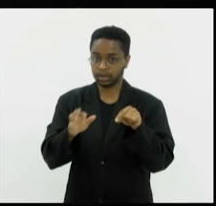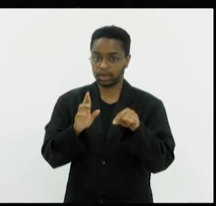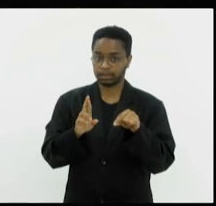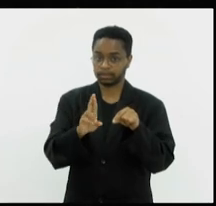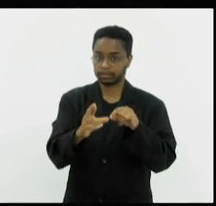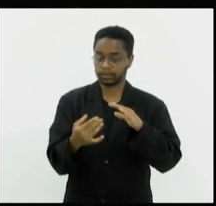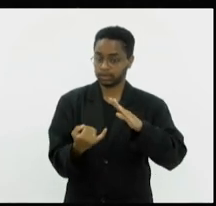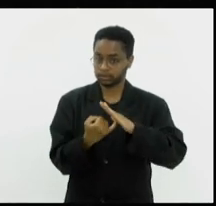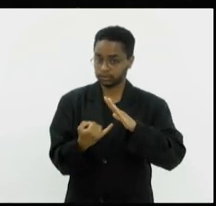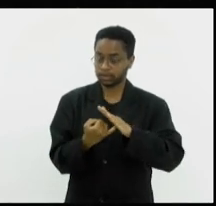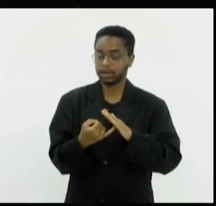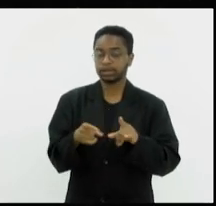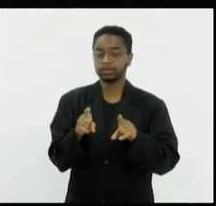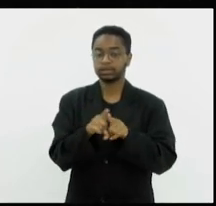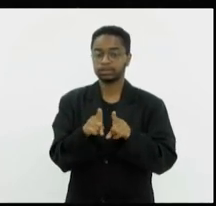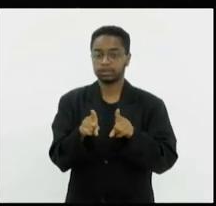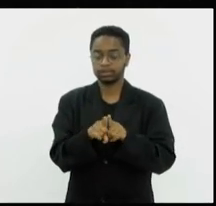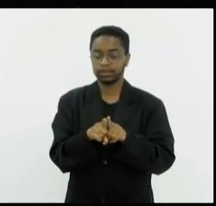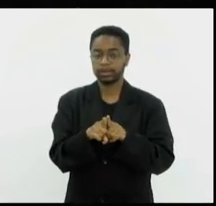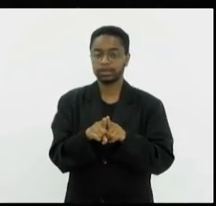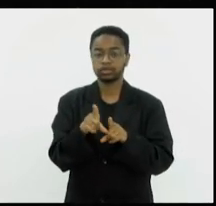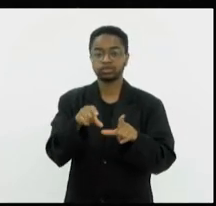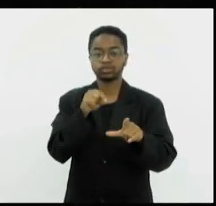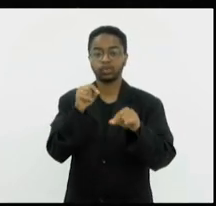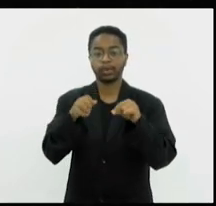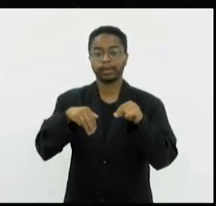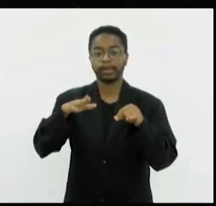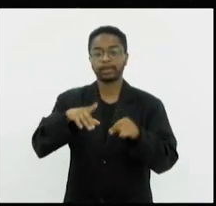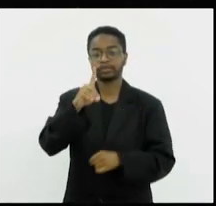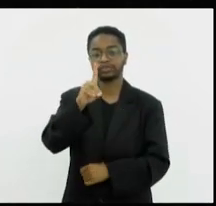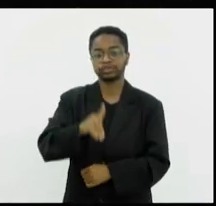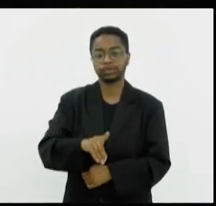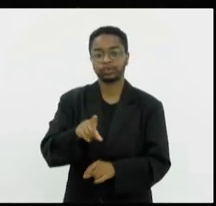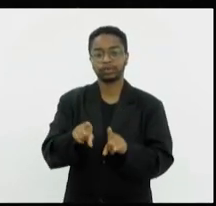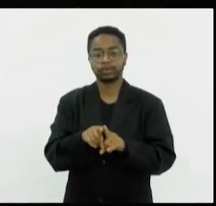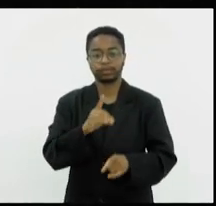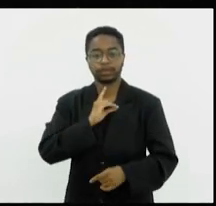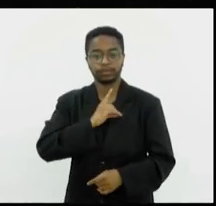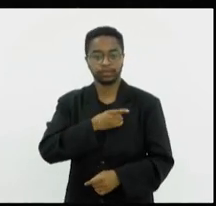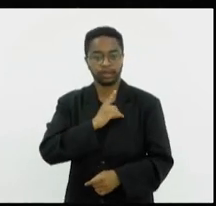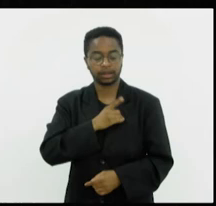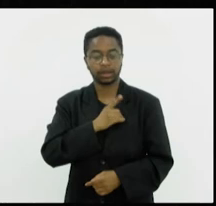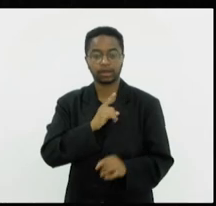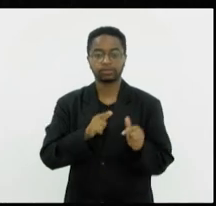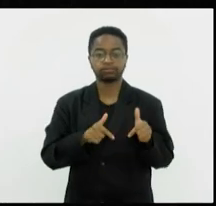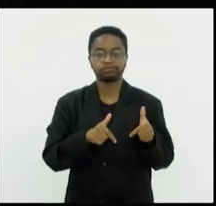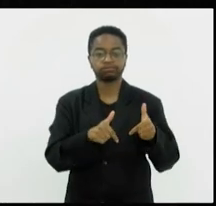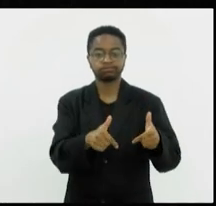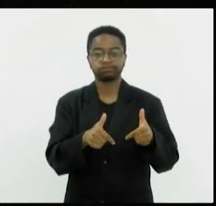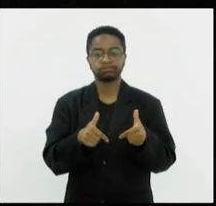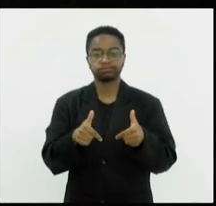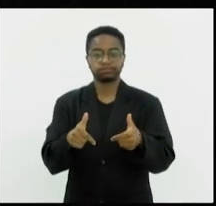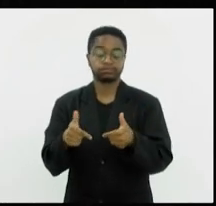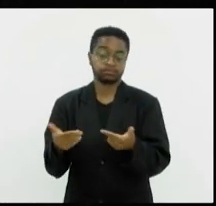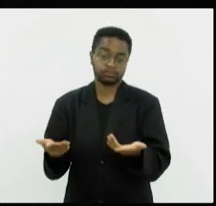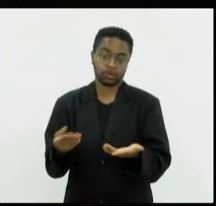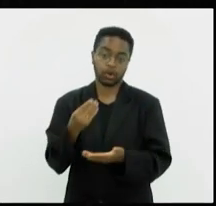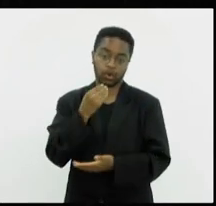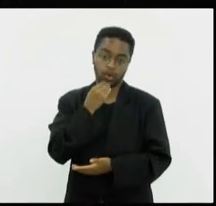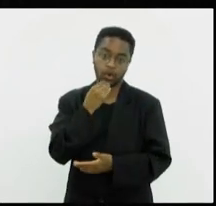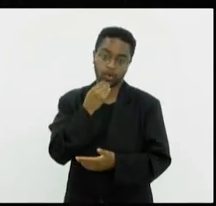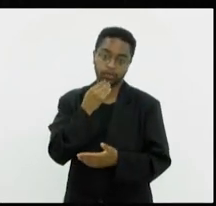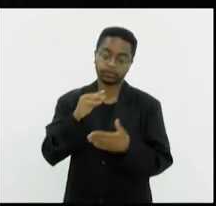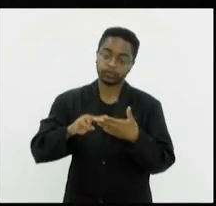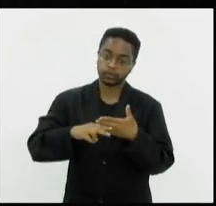instituições como também os diretores e Delegados que atuam e por via de consequência também